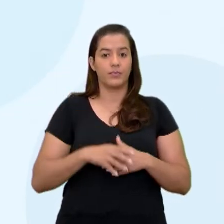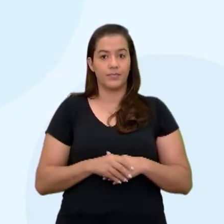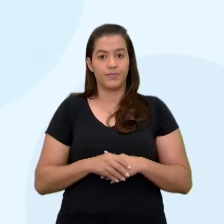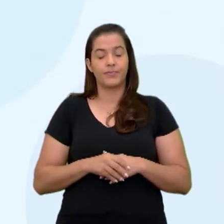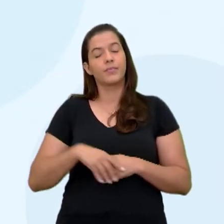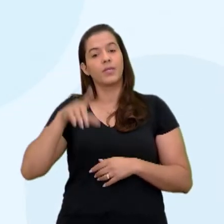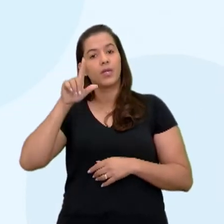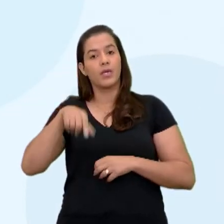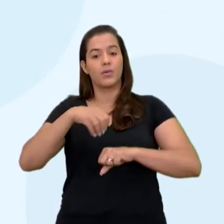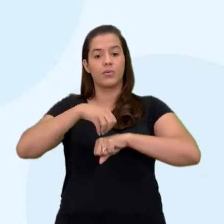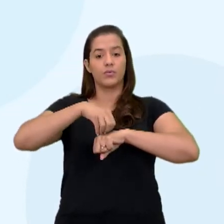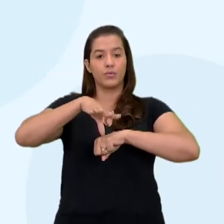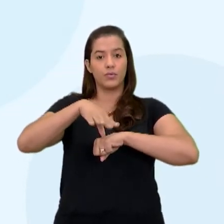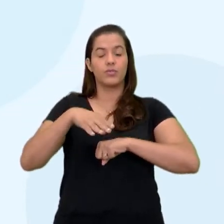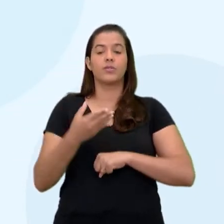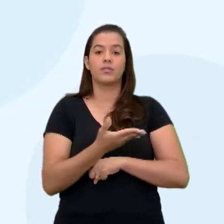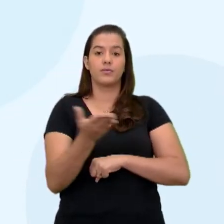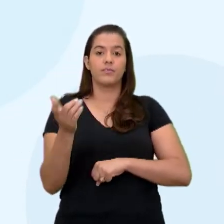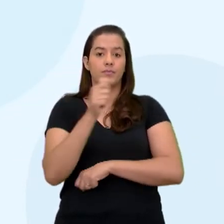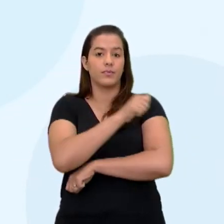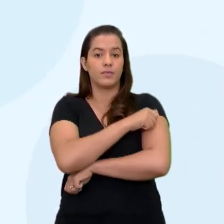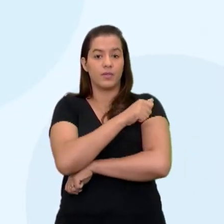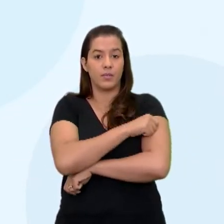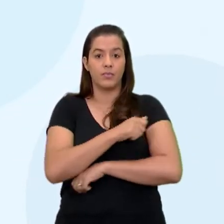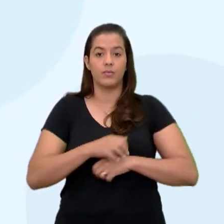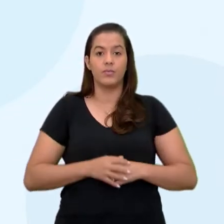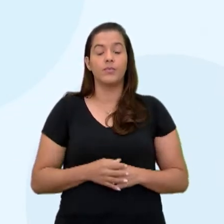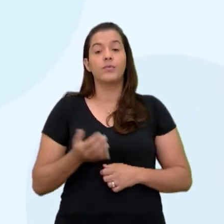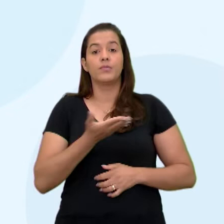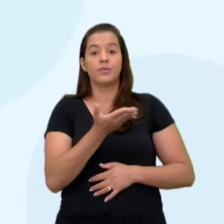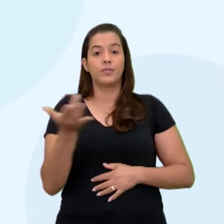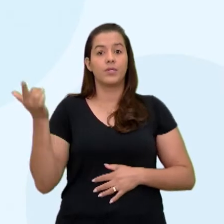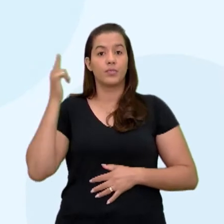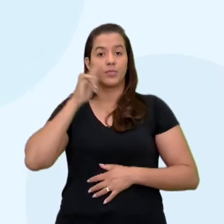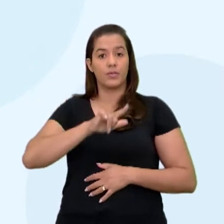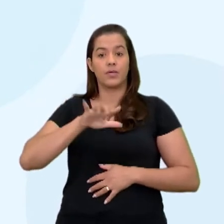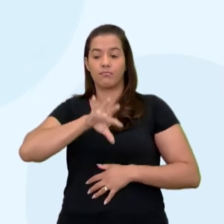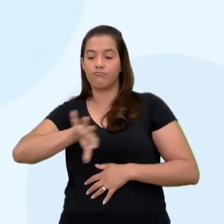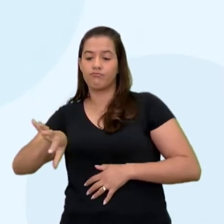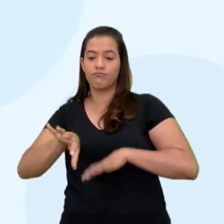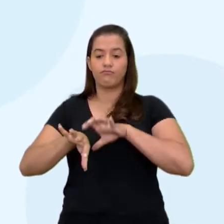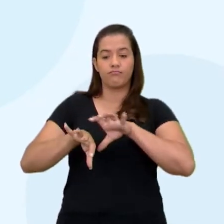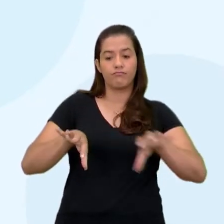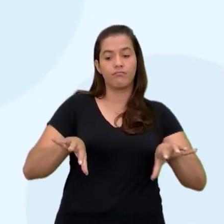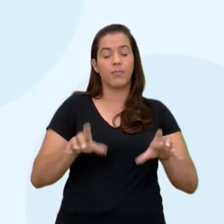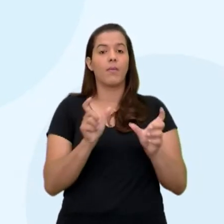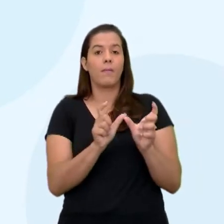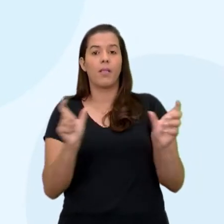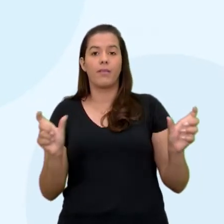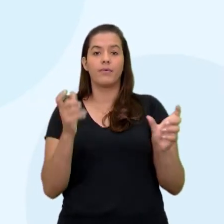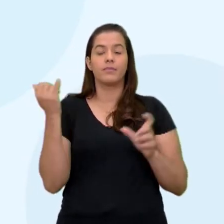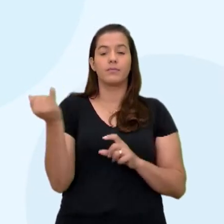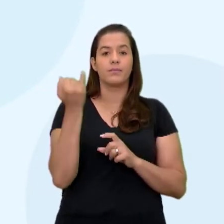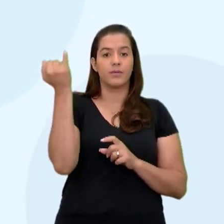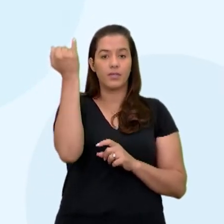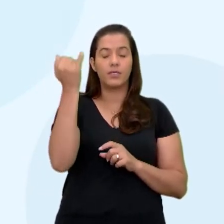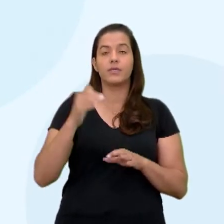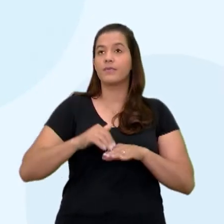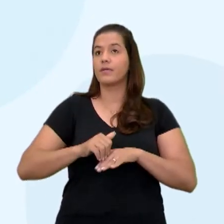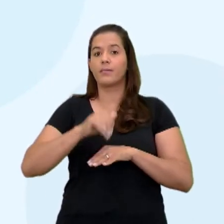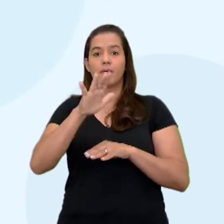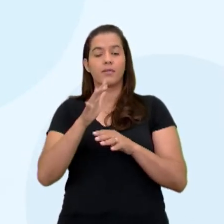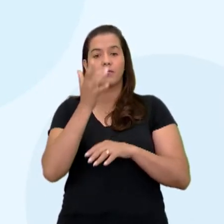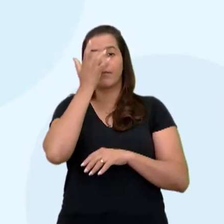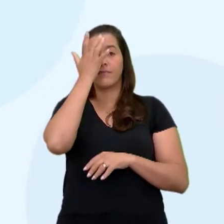como sugestão para o aluninho. Se ele consegue separar algumas palavras-chave, fica muito mais fácil